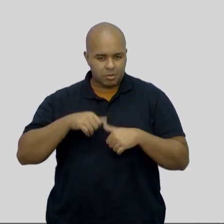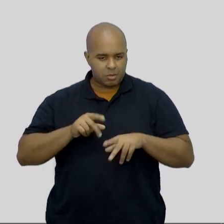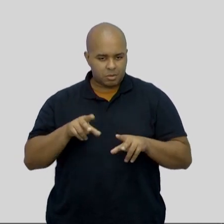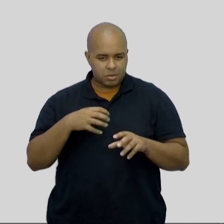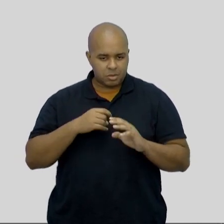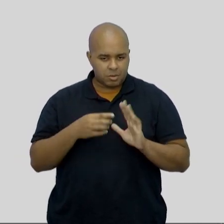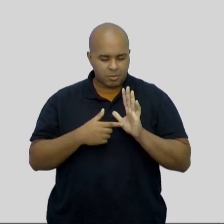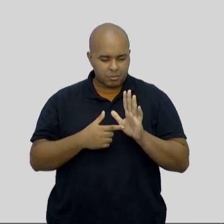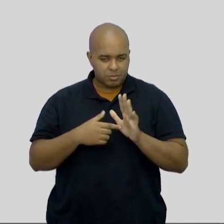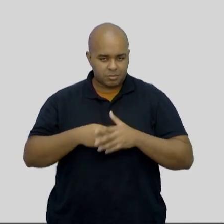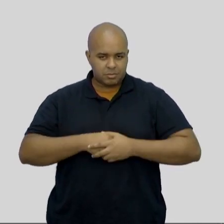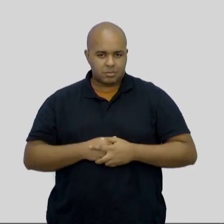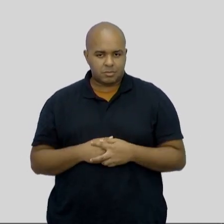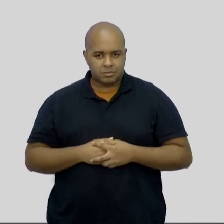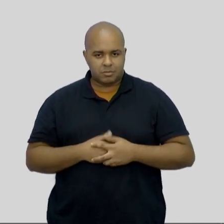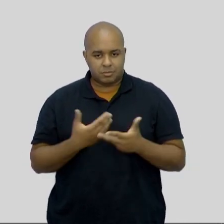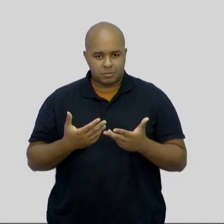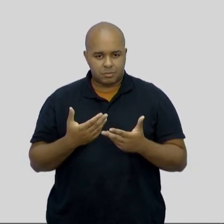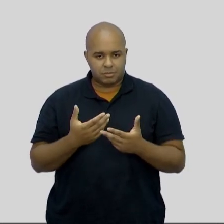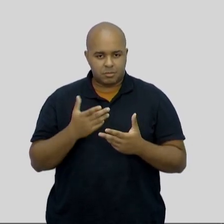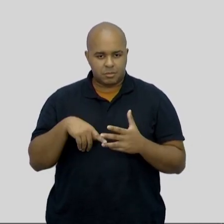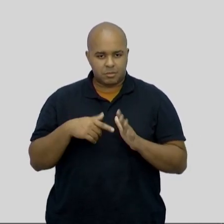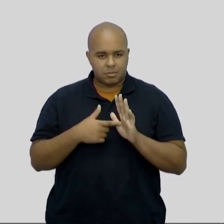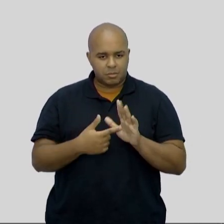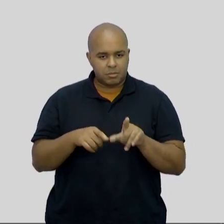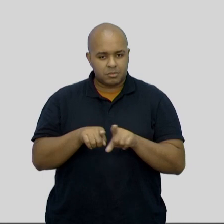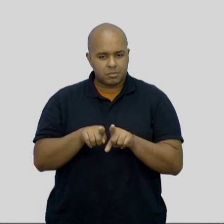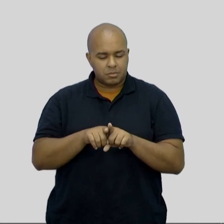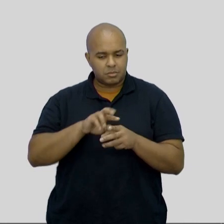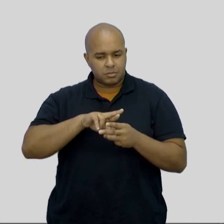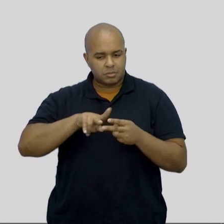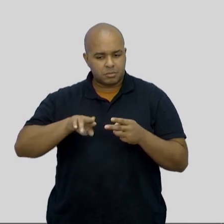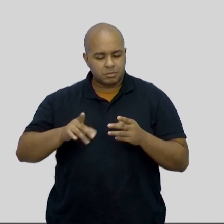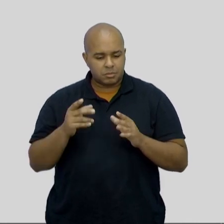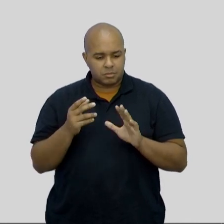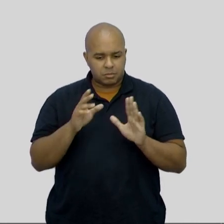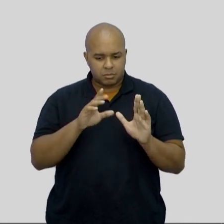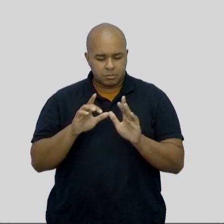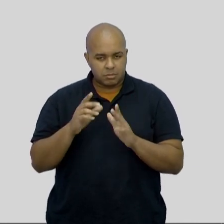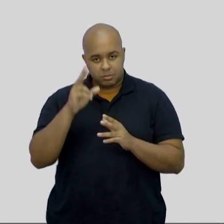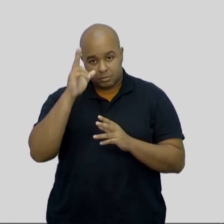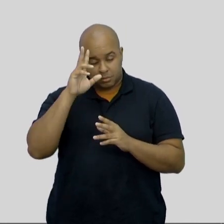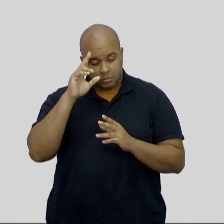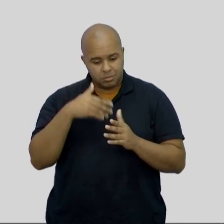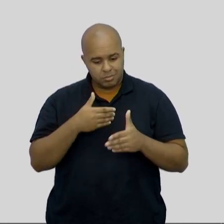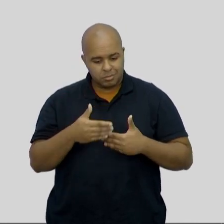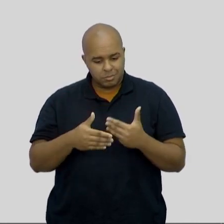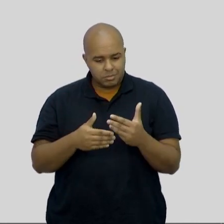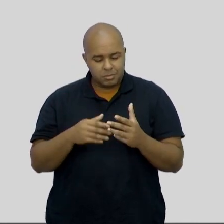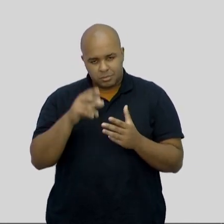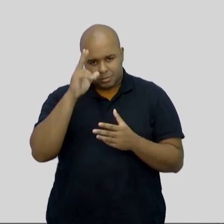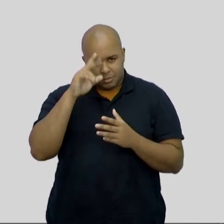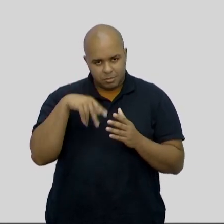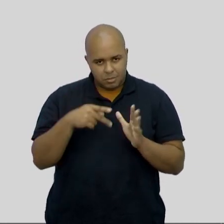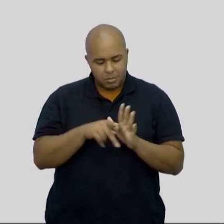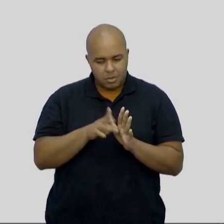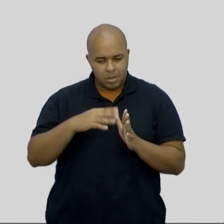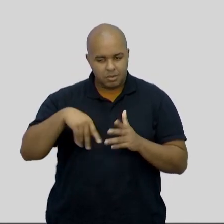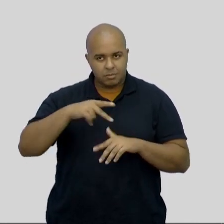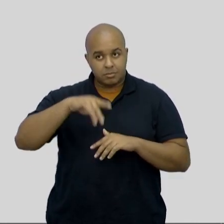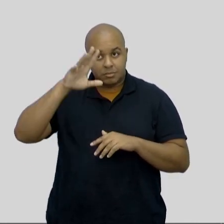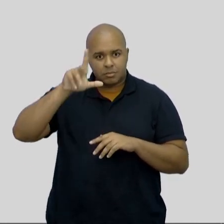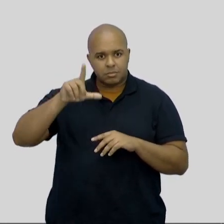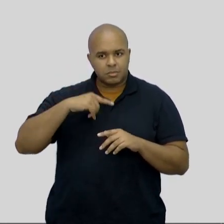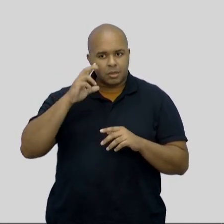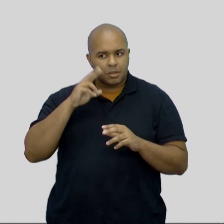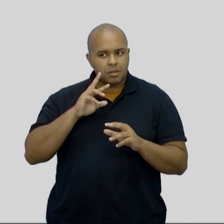para enfatizar. E aí, são apresentados também diferentes figuras históricas que percorreram a rica história do continente africano,